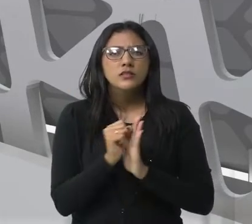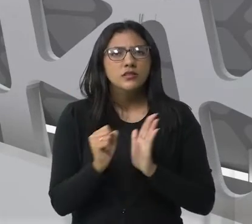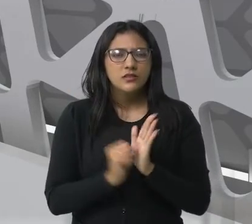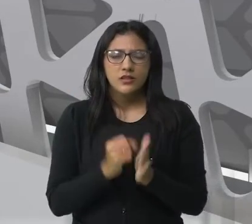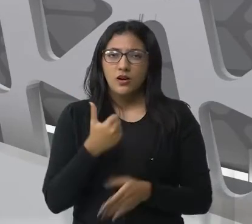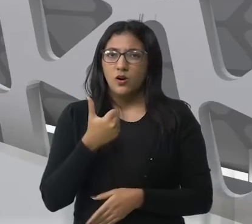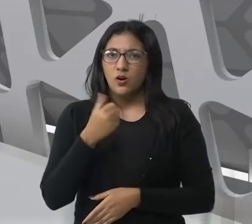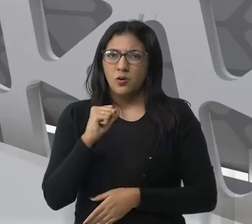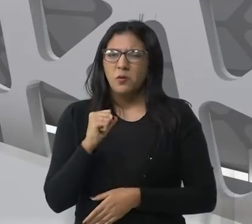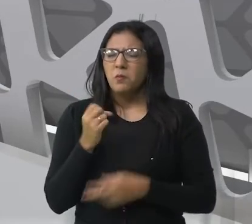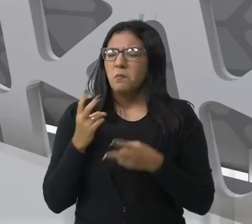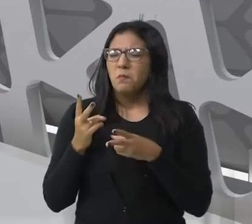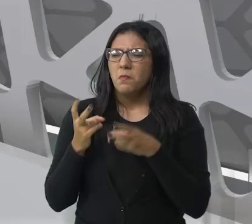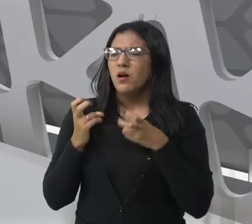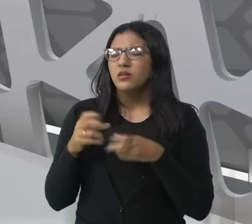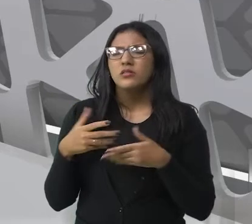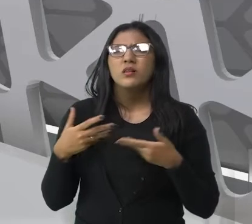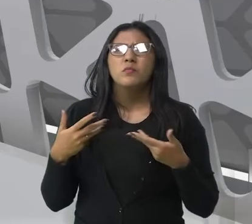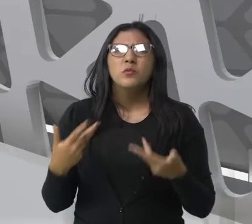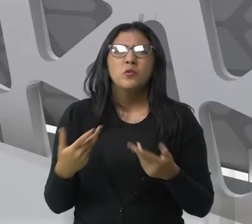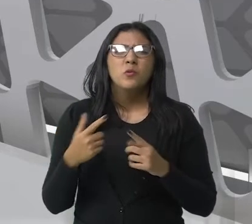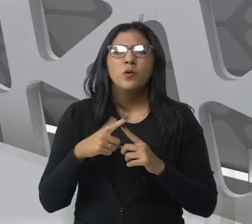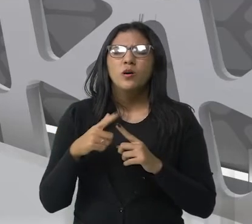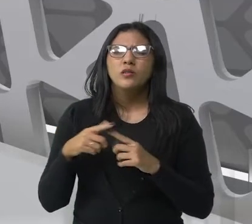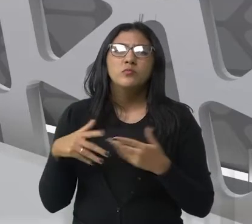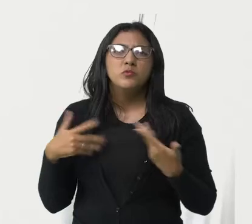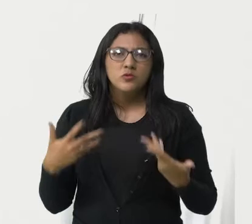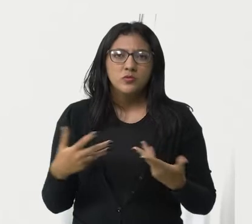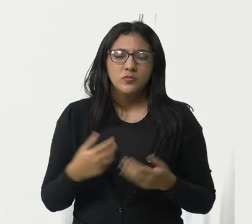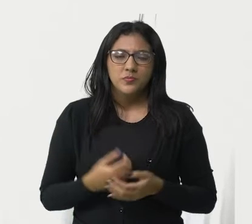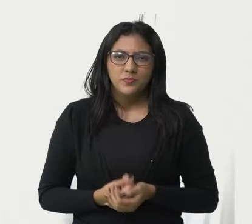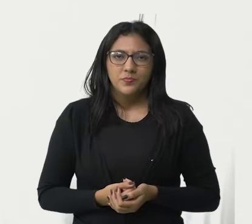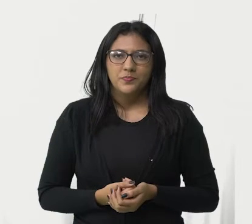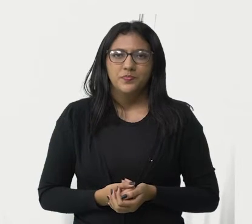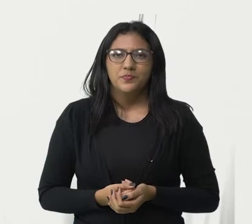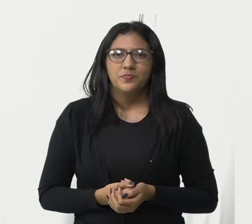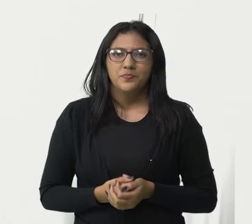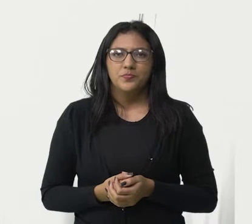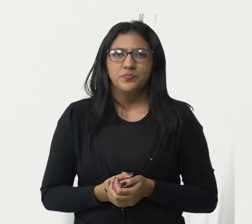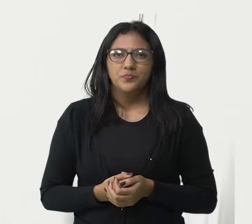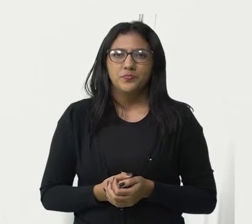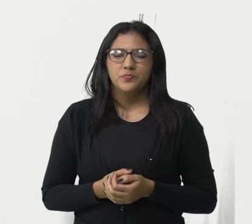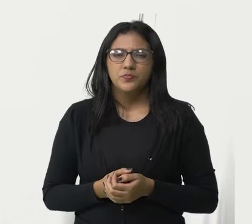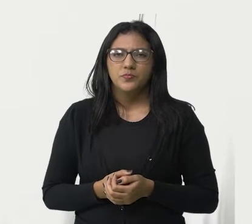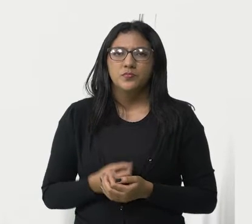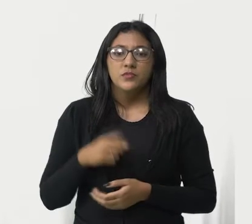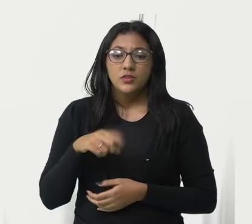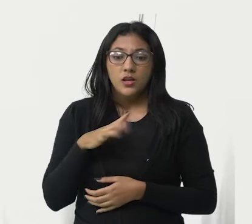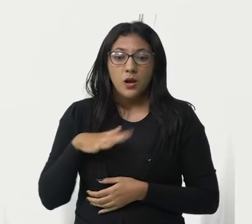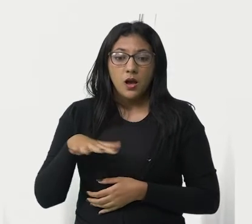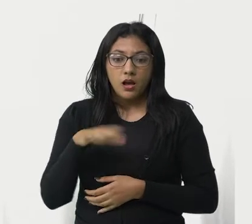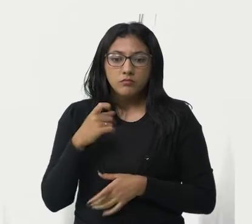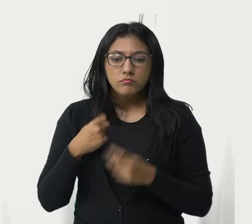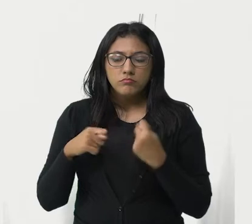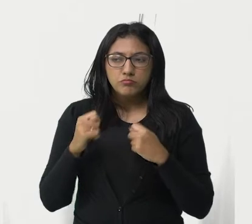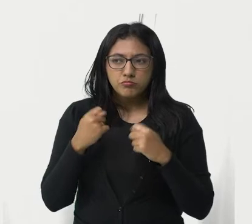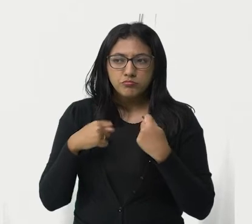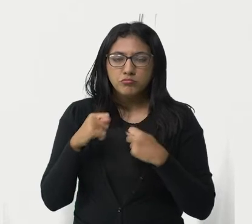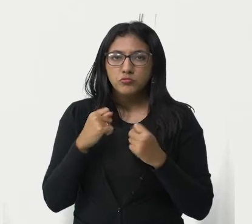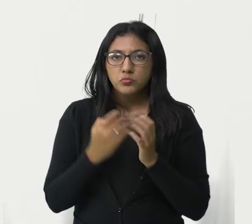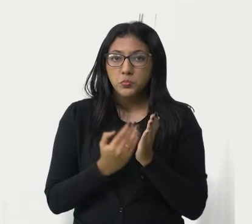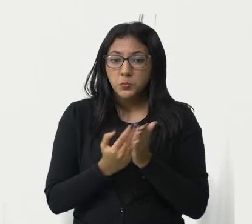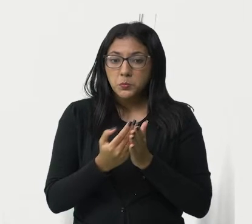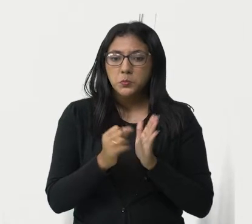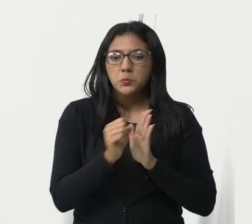aí em relação a essa exploração econômica? Olha só, a exploração econômica aí do século XVIII,